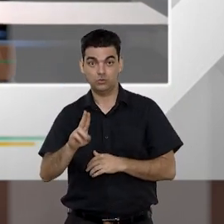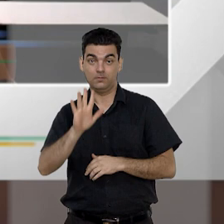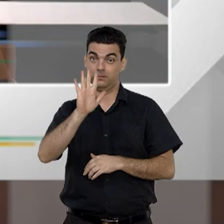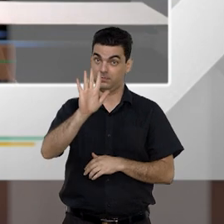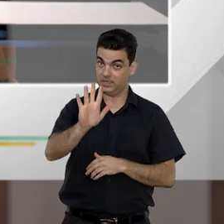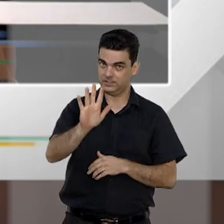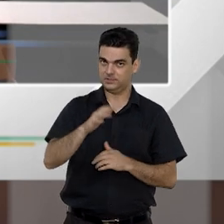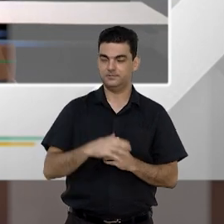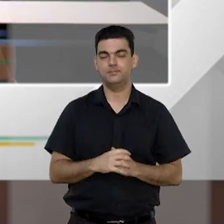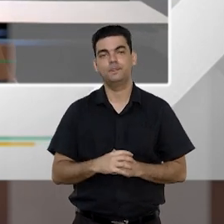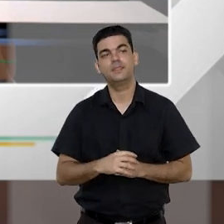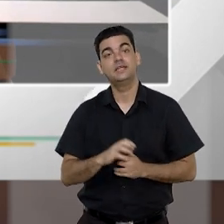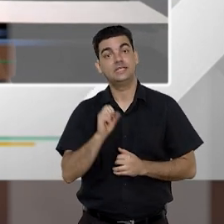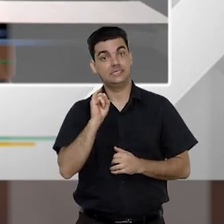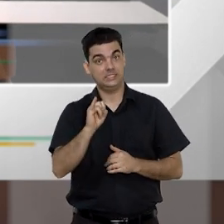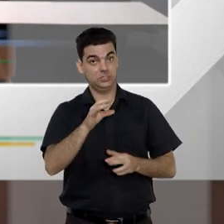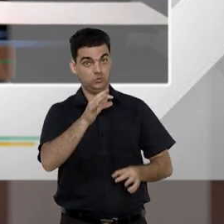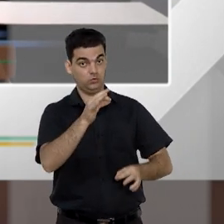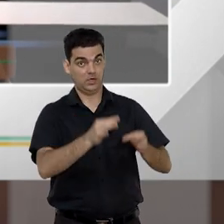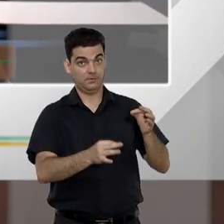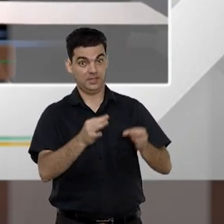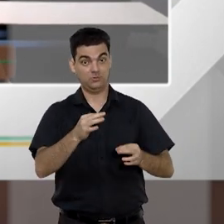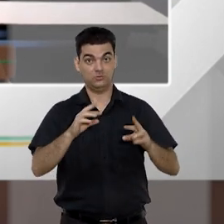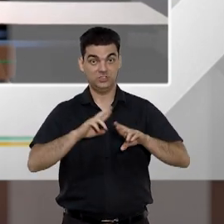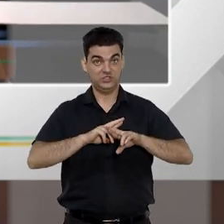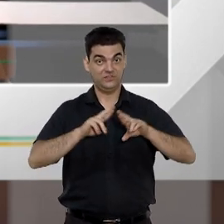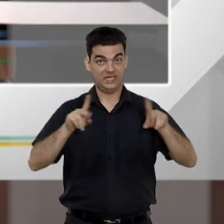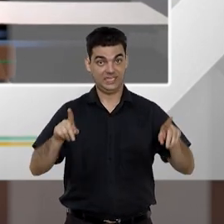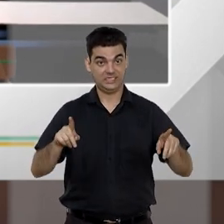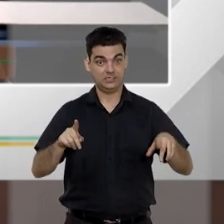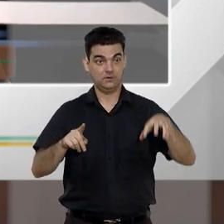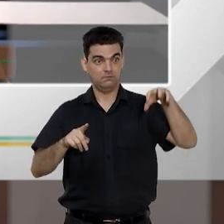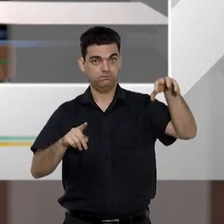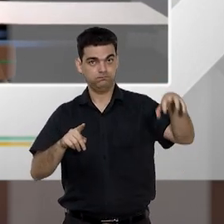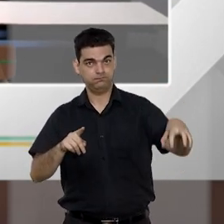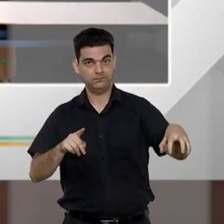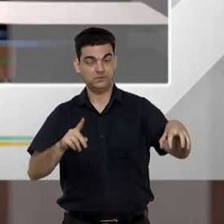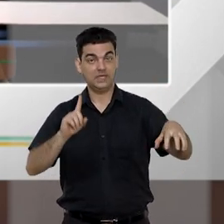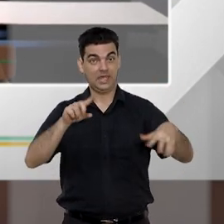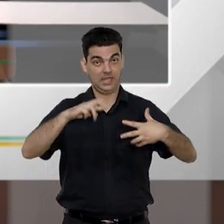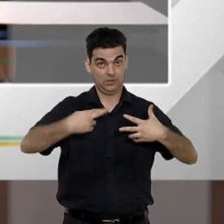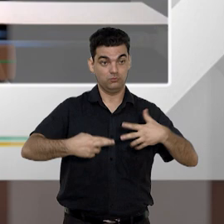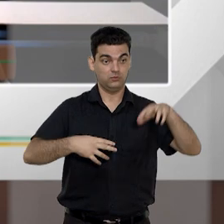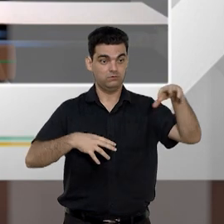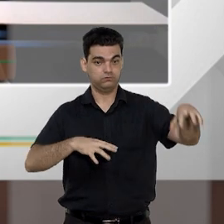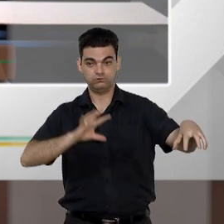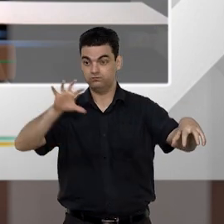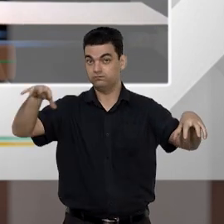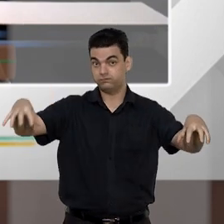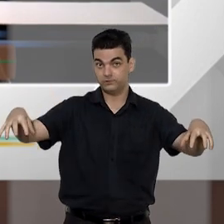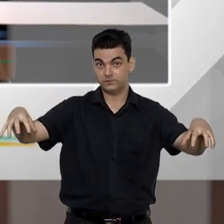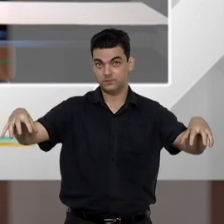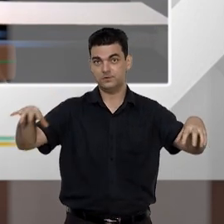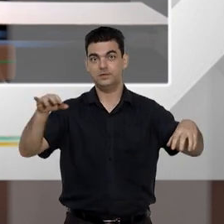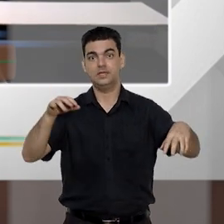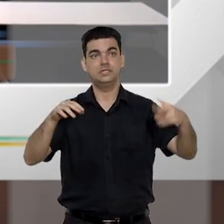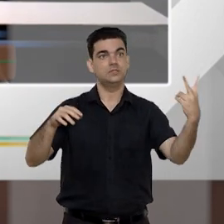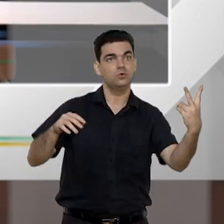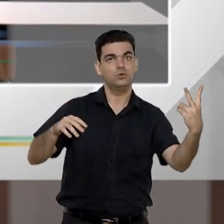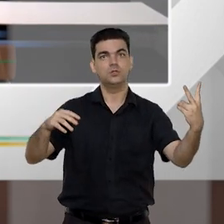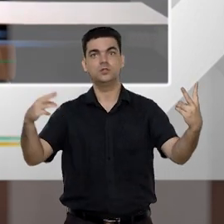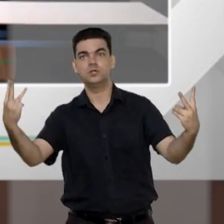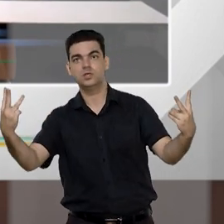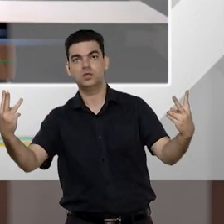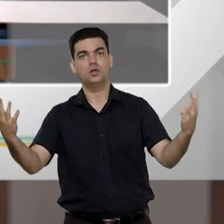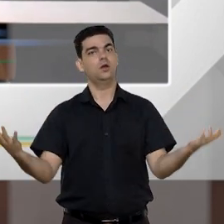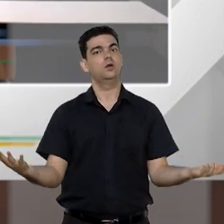da TRU. Agora, havendo julgamentos divergentes entre turmas recursais de regiões